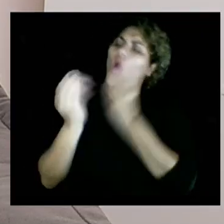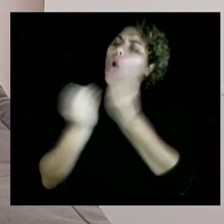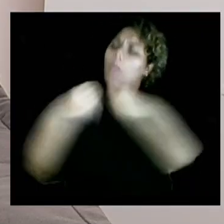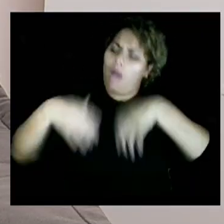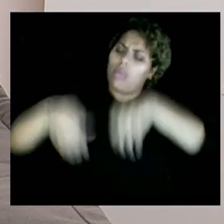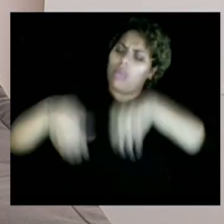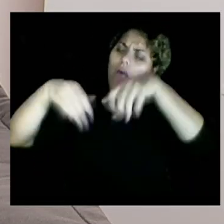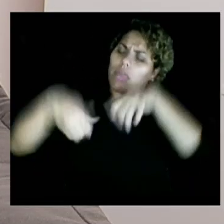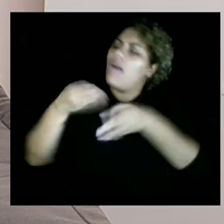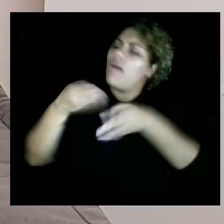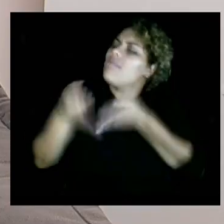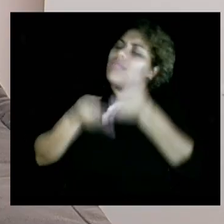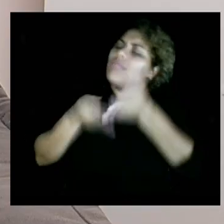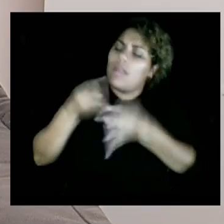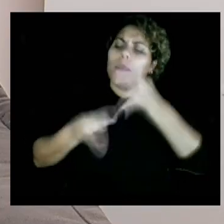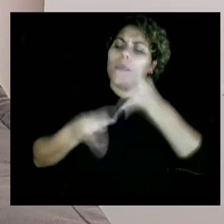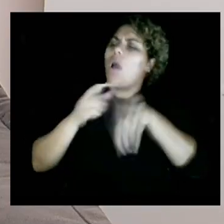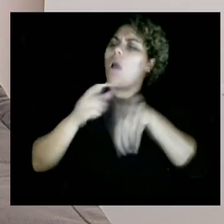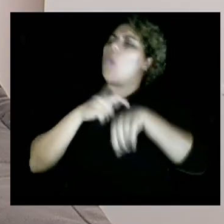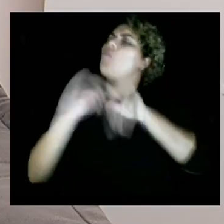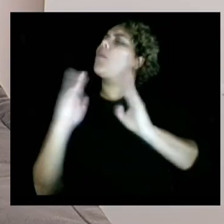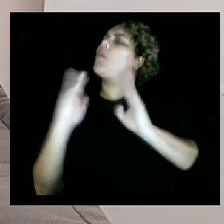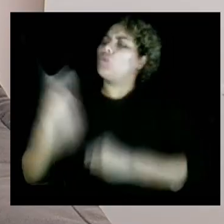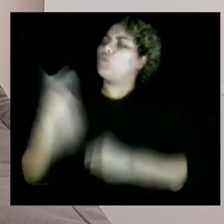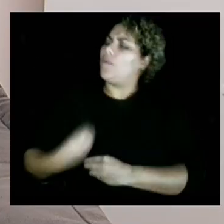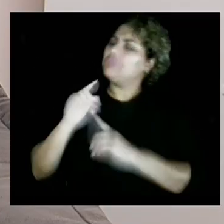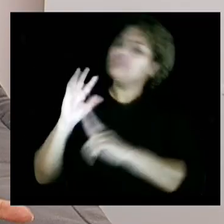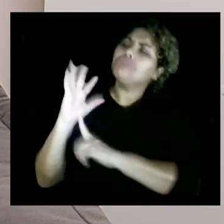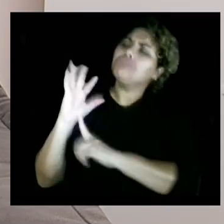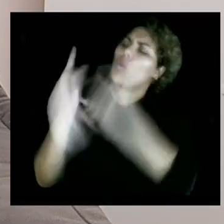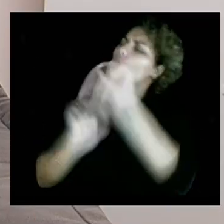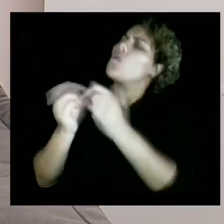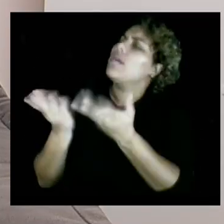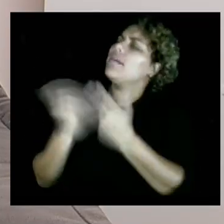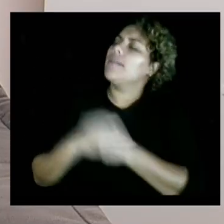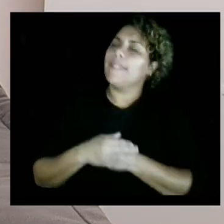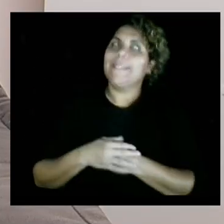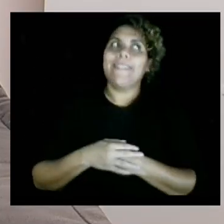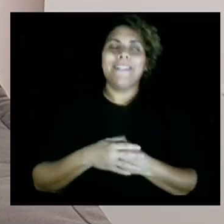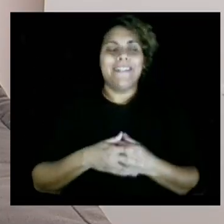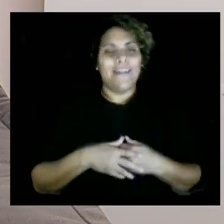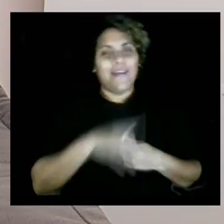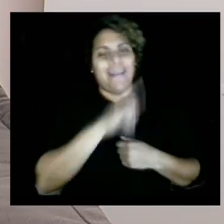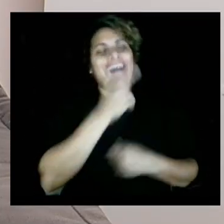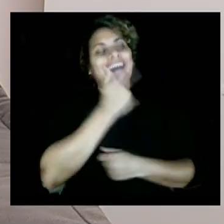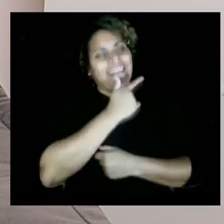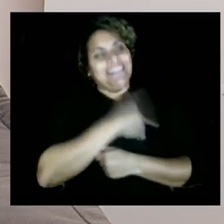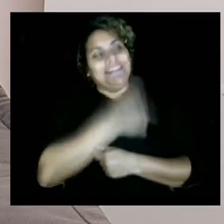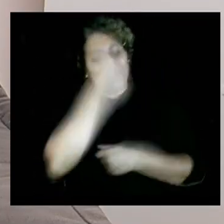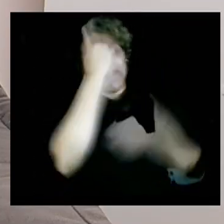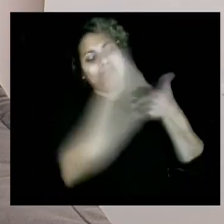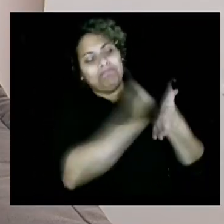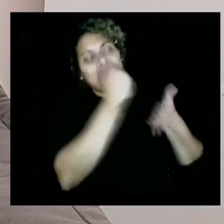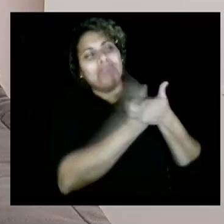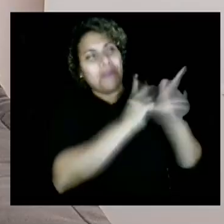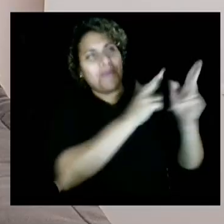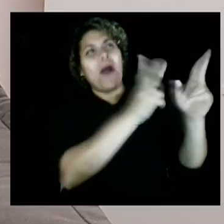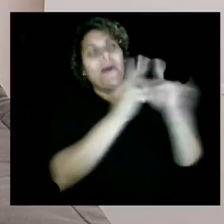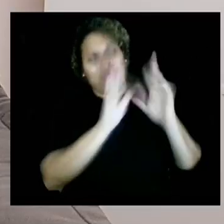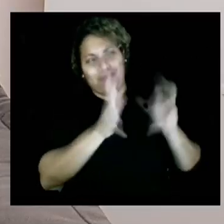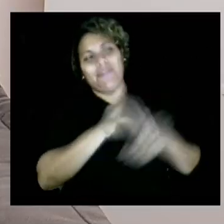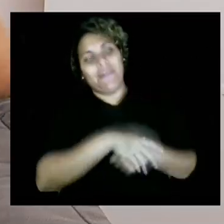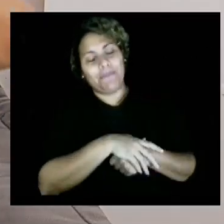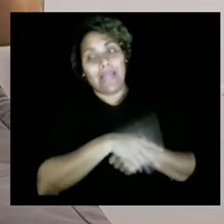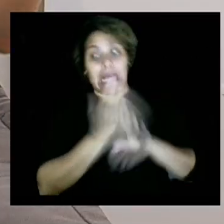que momento? O que estava acontecendo? Olha só, é engraçado porque muita gente pergunta isso pra mim e na época quando eu